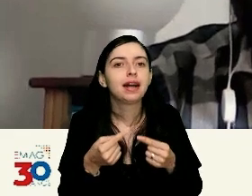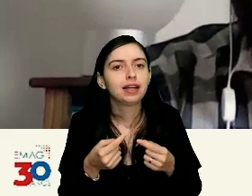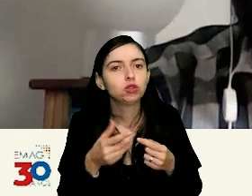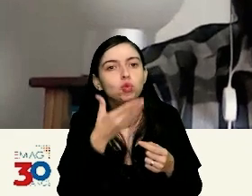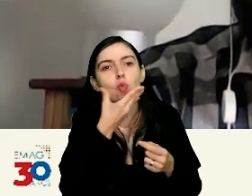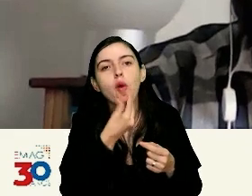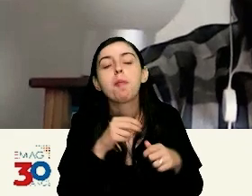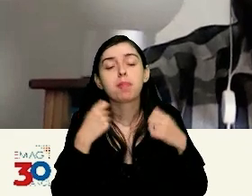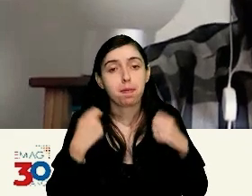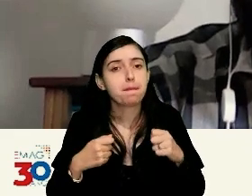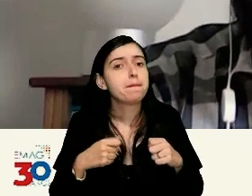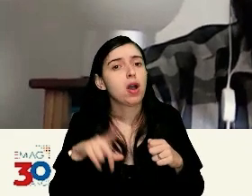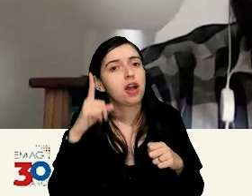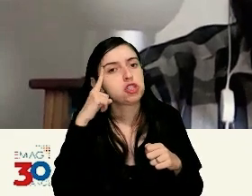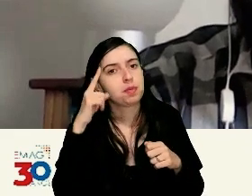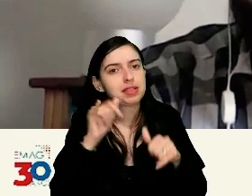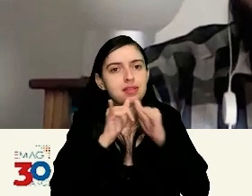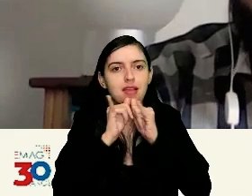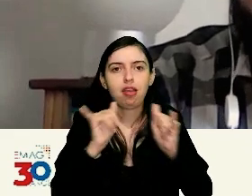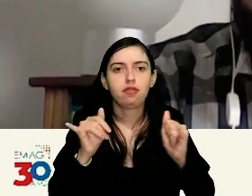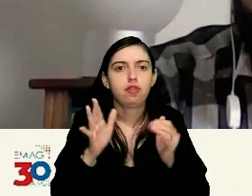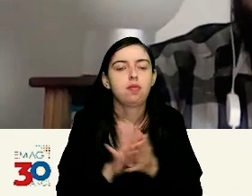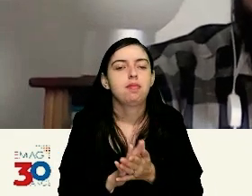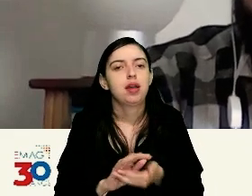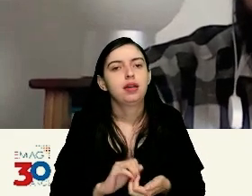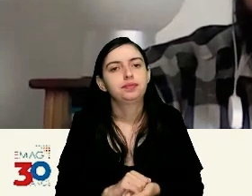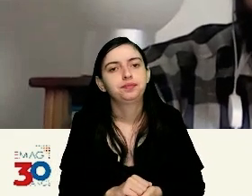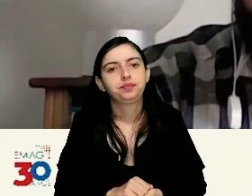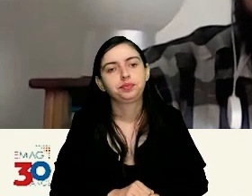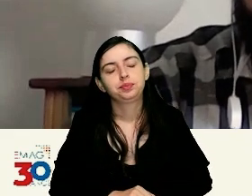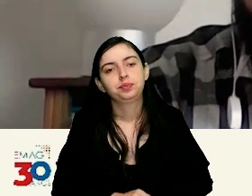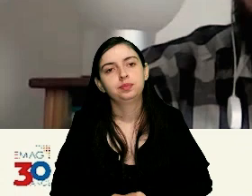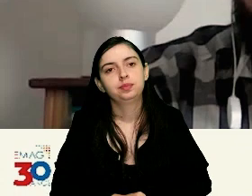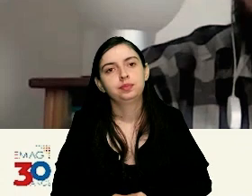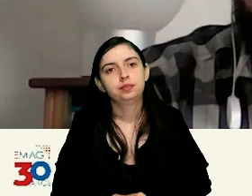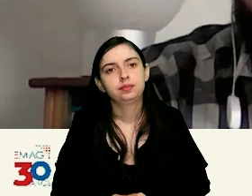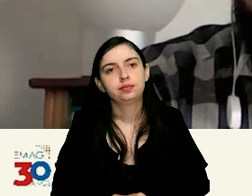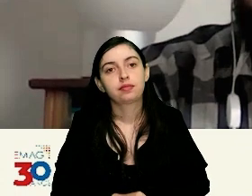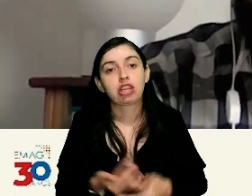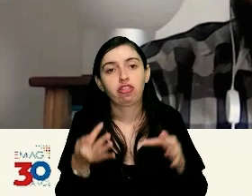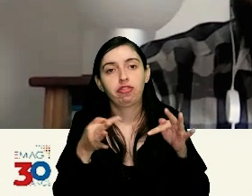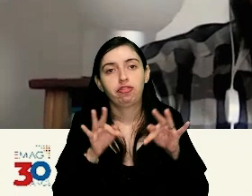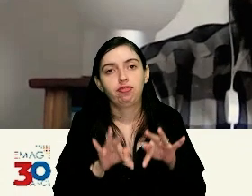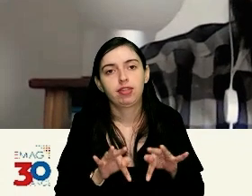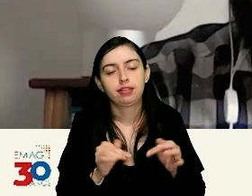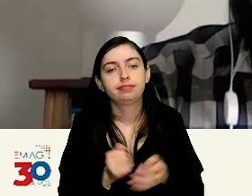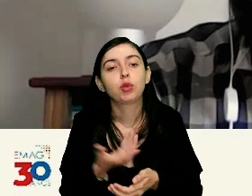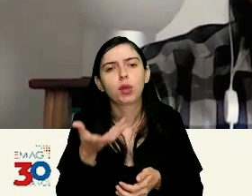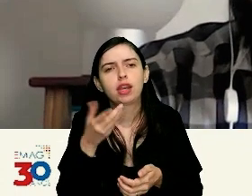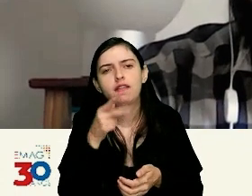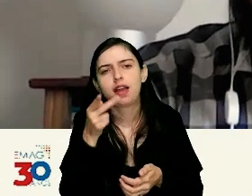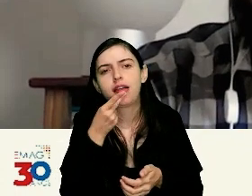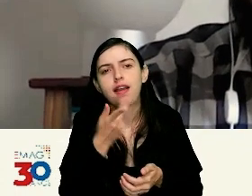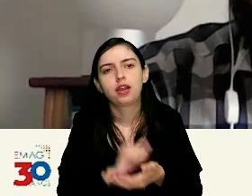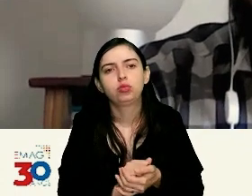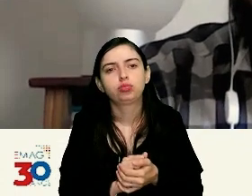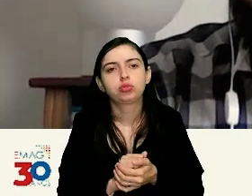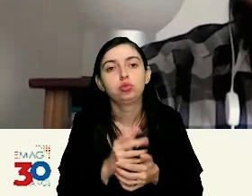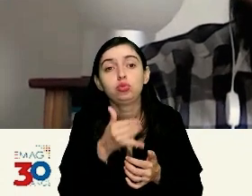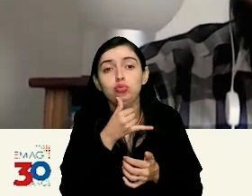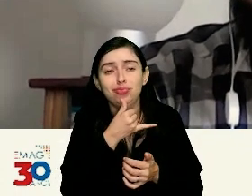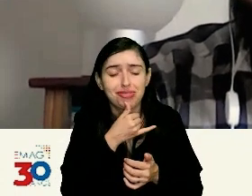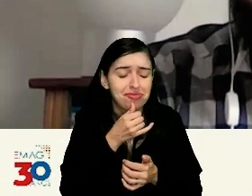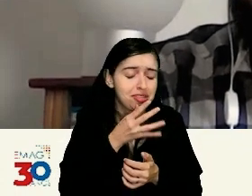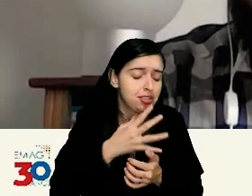assim. Então, enfim, era isso que eu queria falar assim, sobre o luto, porque sempre que eu ouço algo